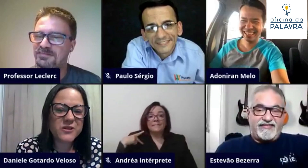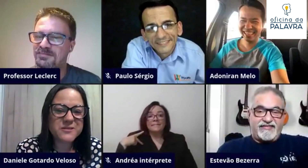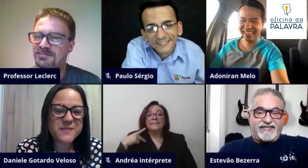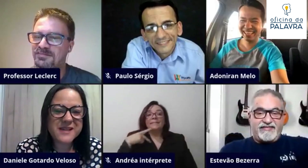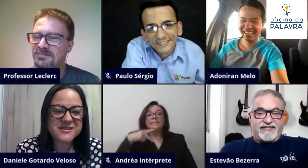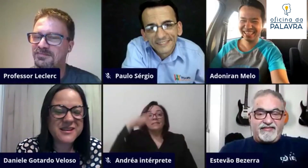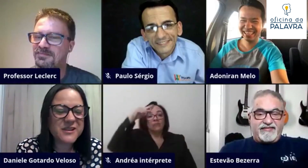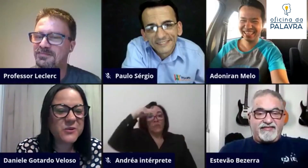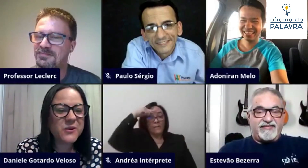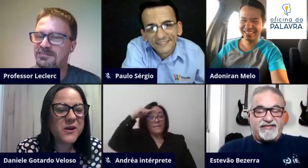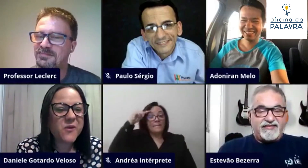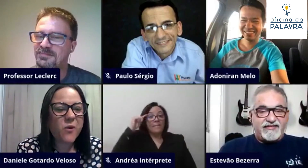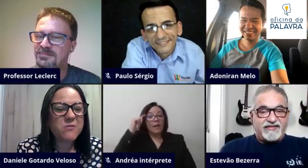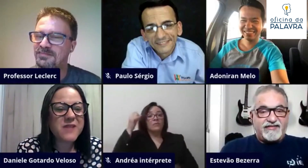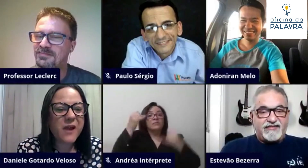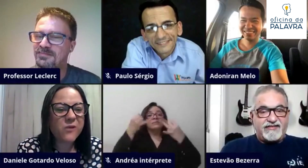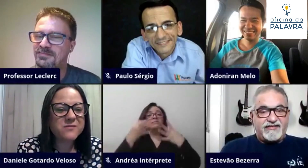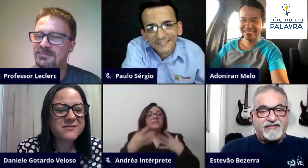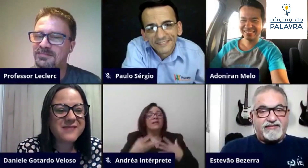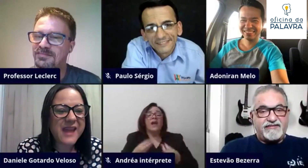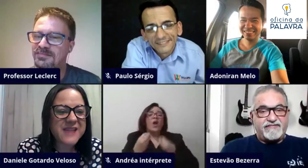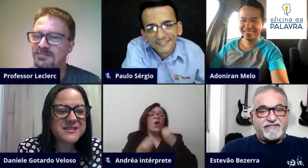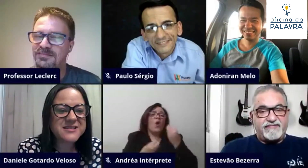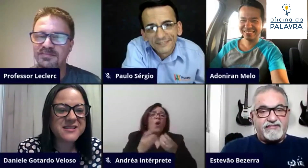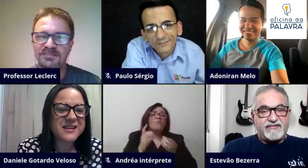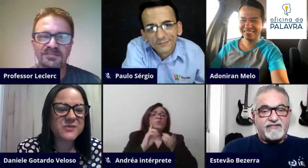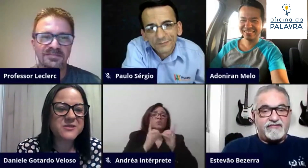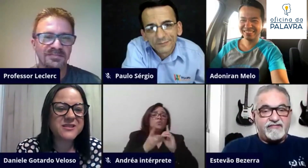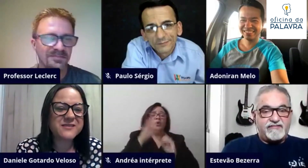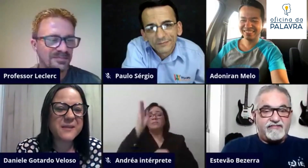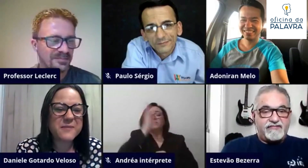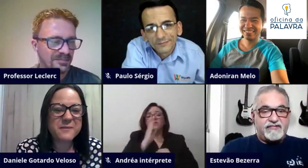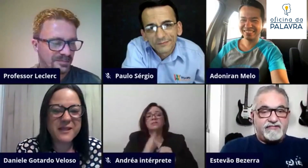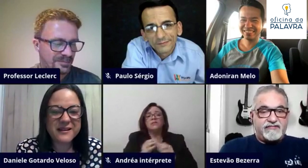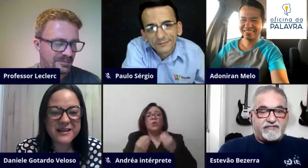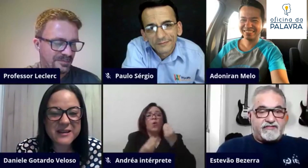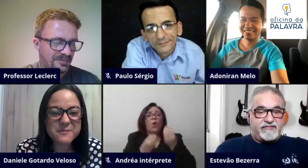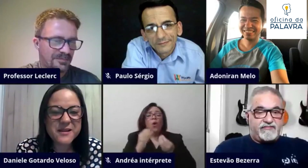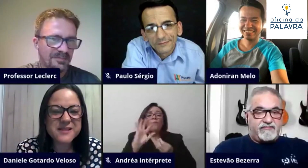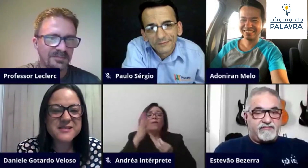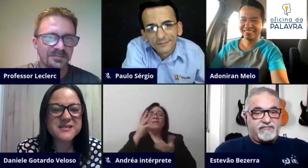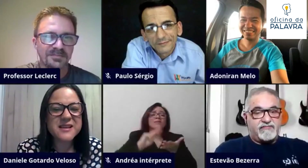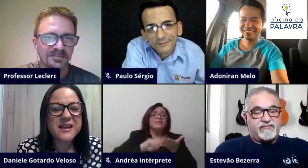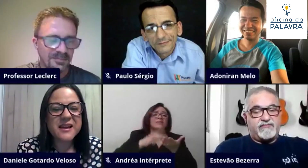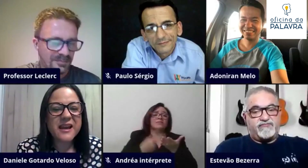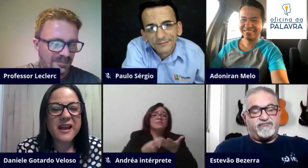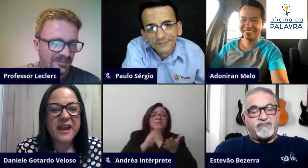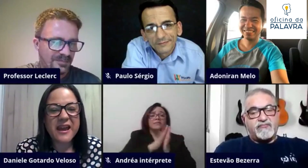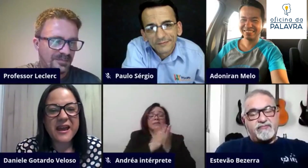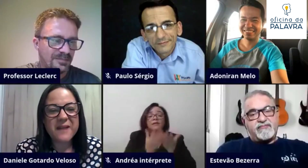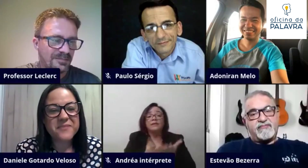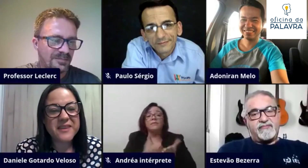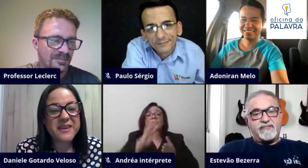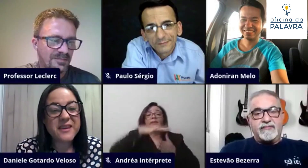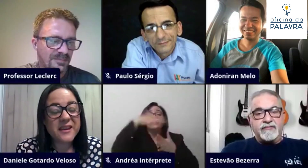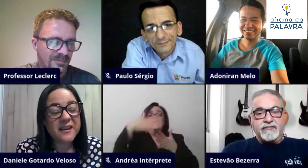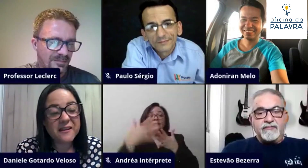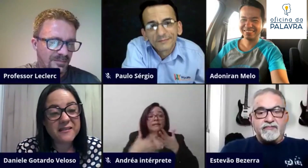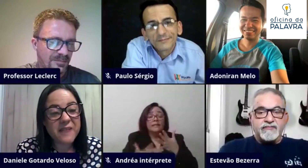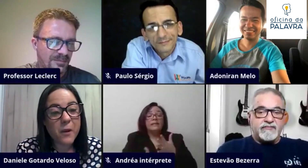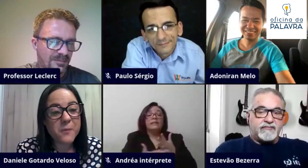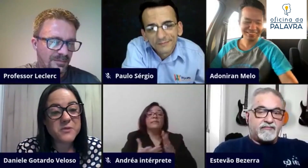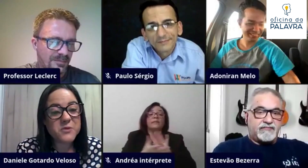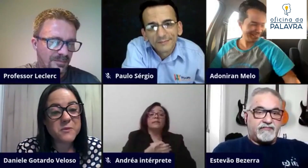é o Dot Brasil, como que acontece essa tradução da Bíblia em Libras,